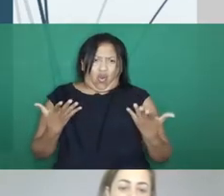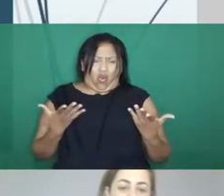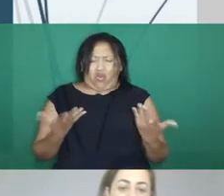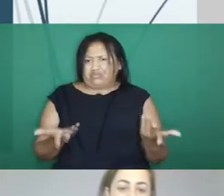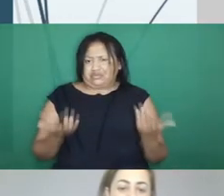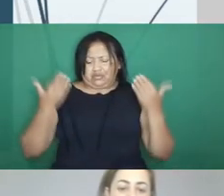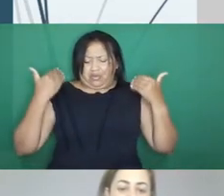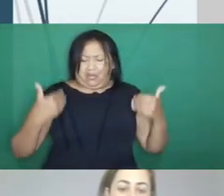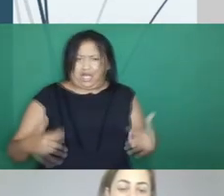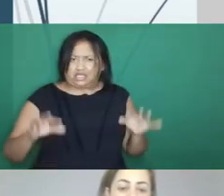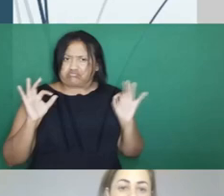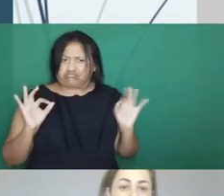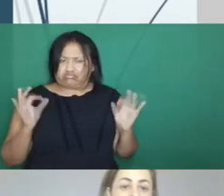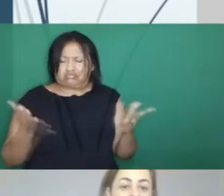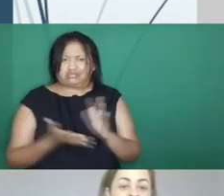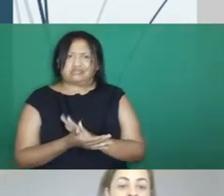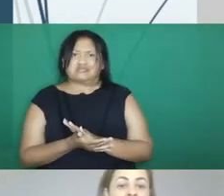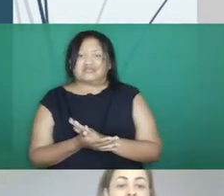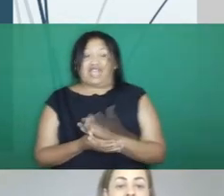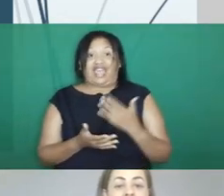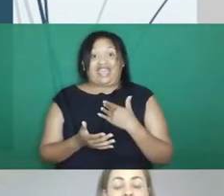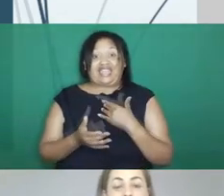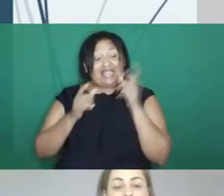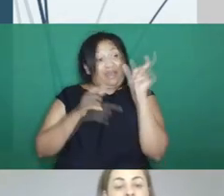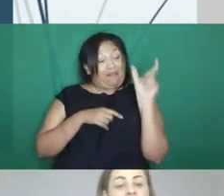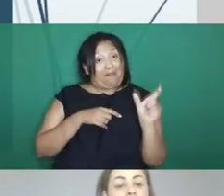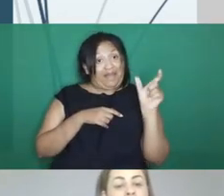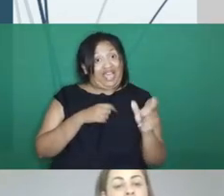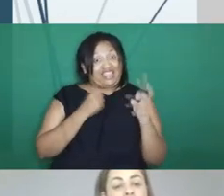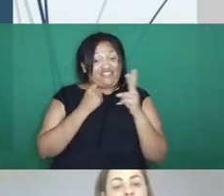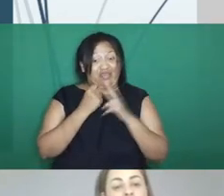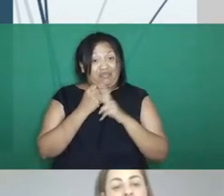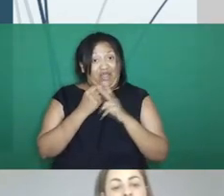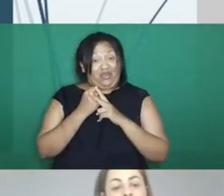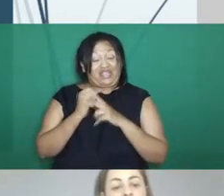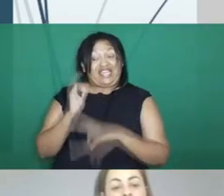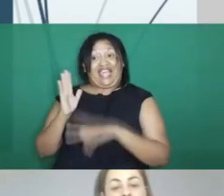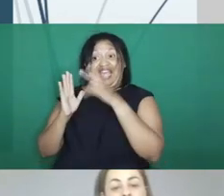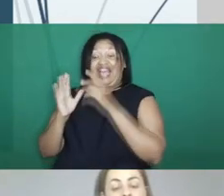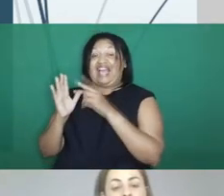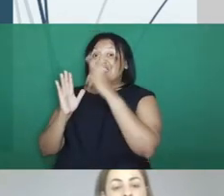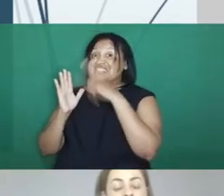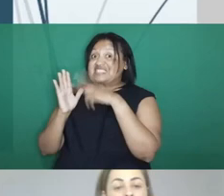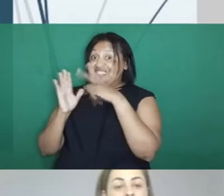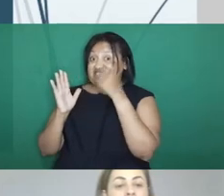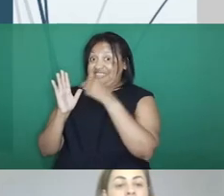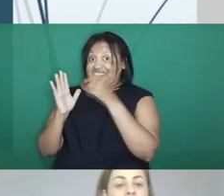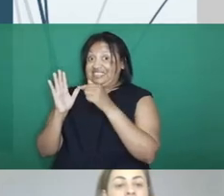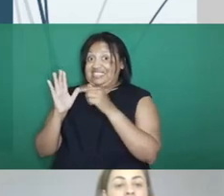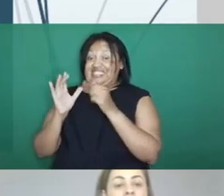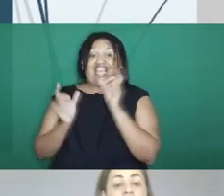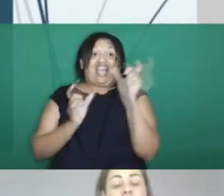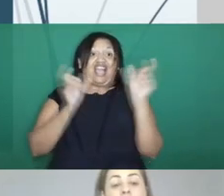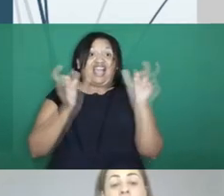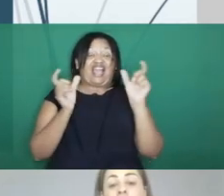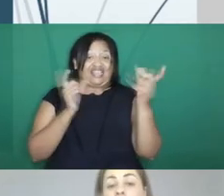determinada roupa tá com uma aparência e na parte verbal que é justamente essas falas aqui que a gente tá vendo ele